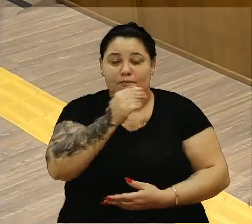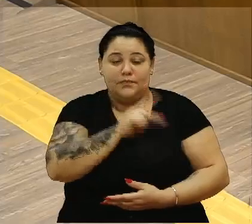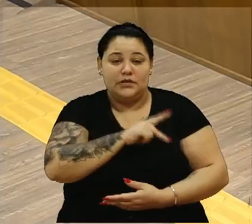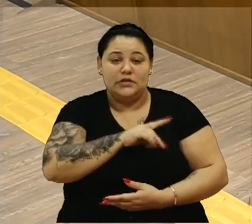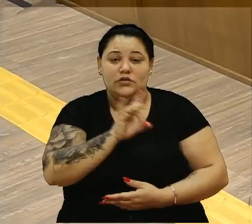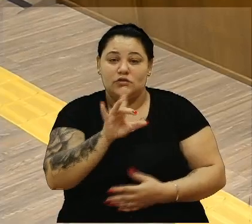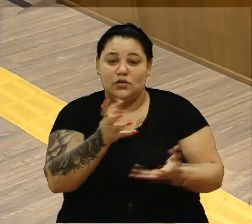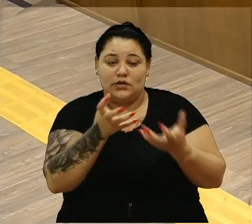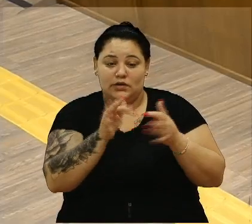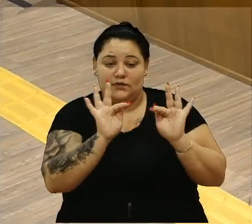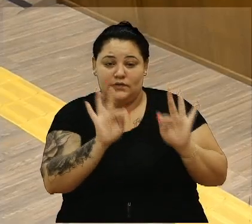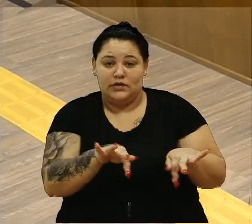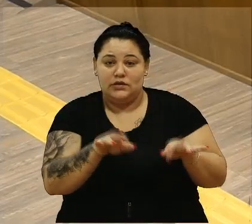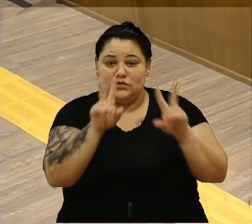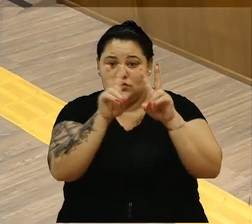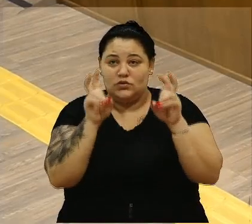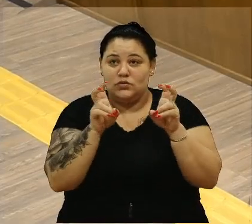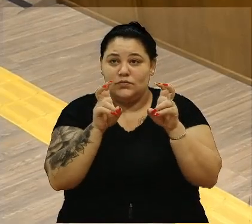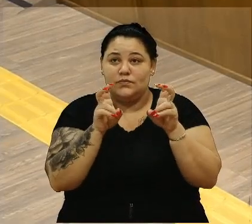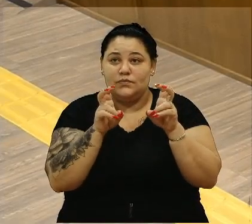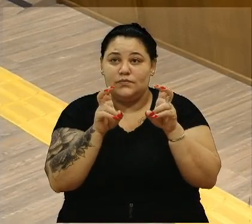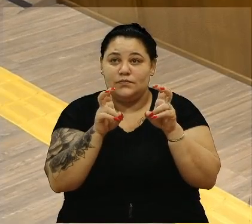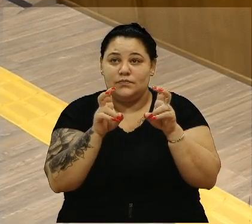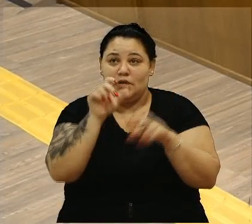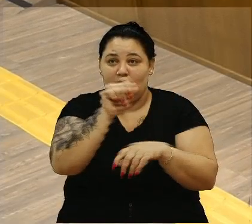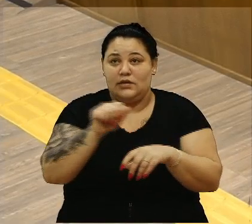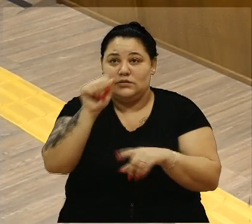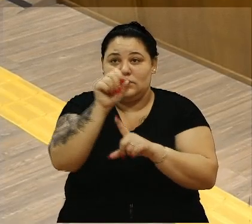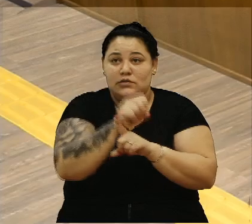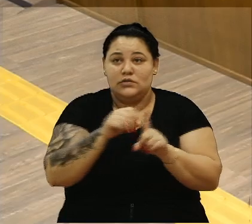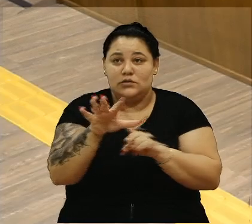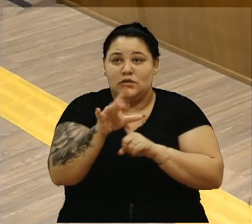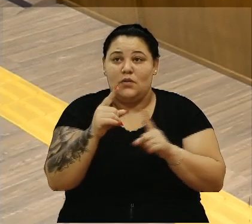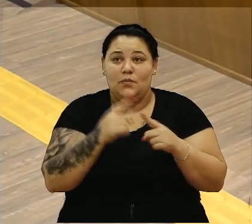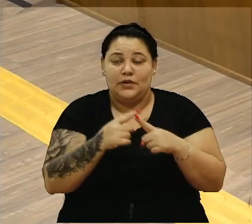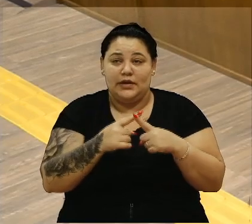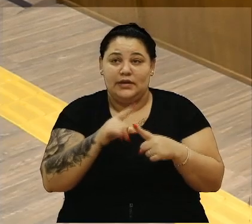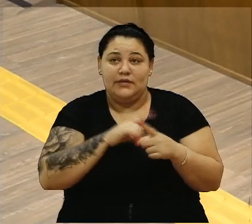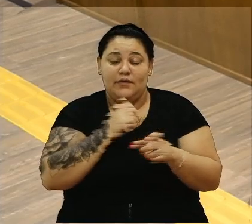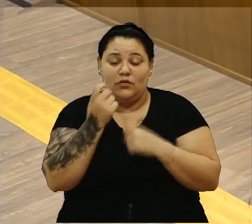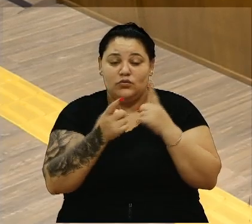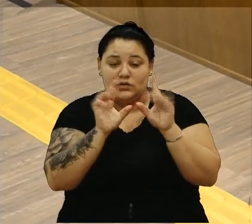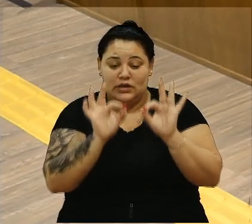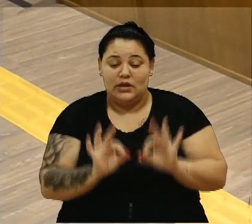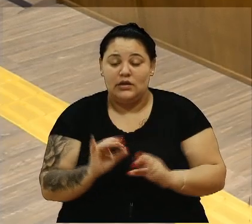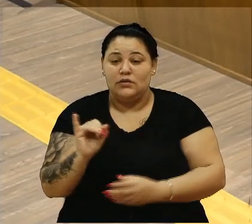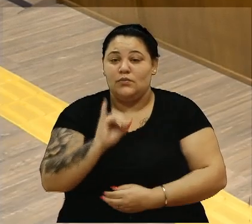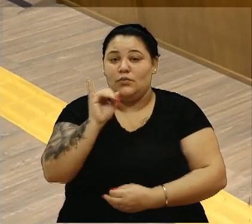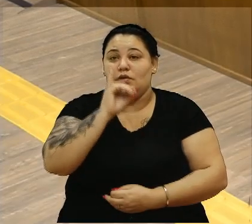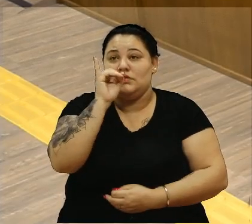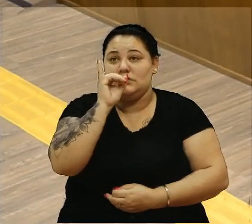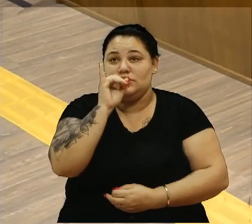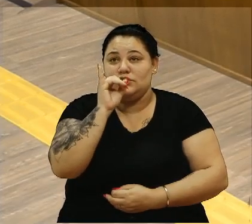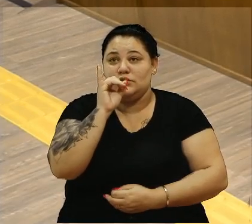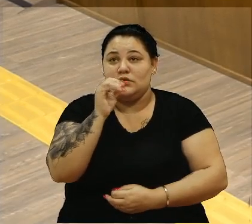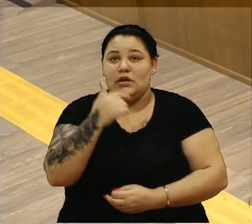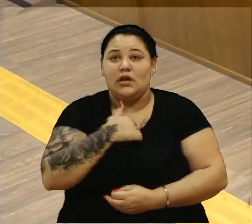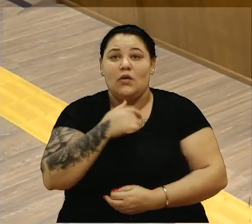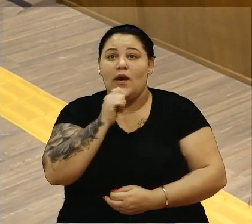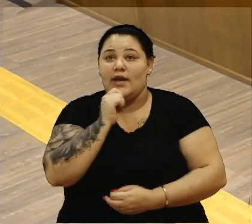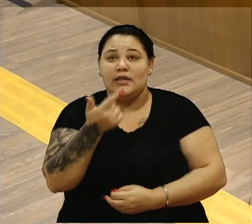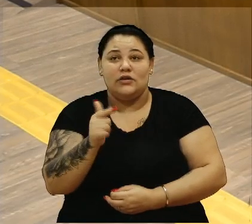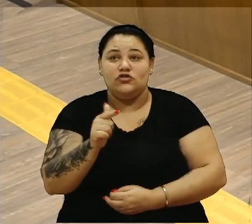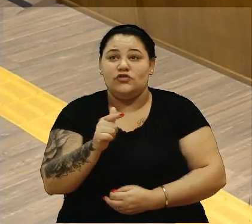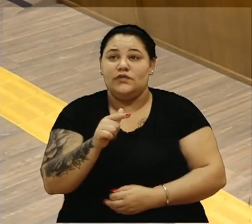Queria finalizar sobre esse tema da assistência social, porque surgiram questões importantes aqui, que inclusive eu não tive tempo